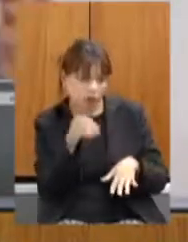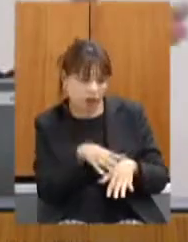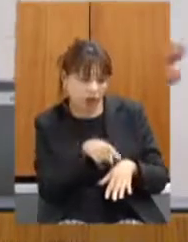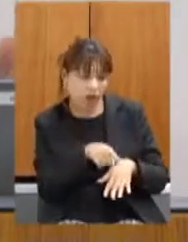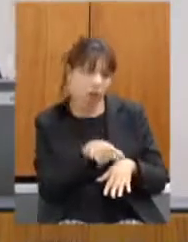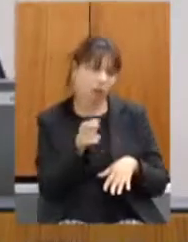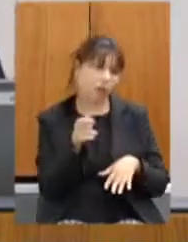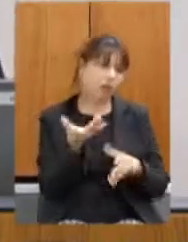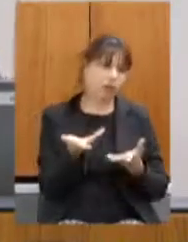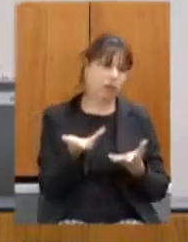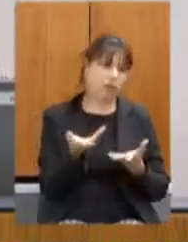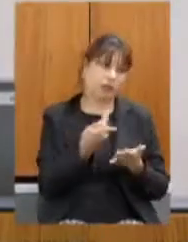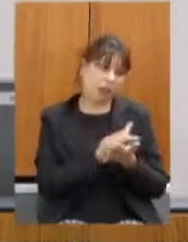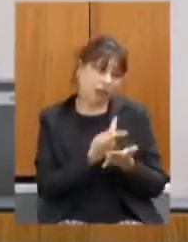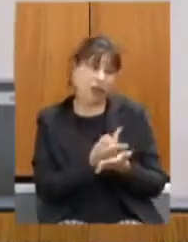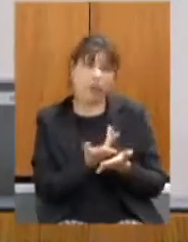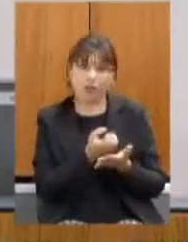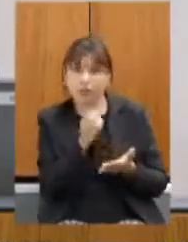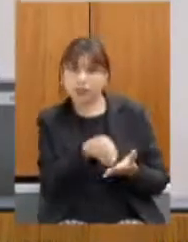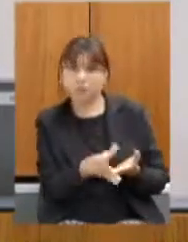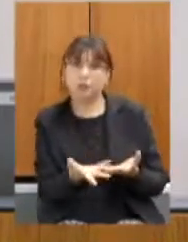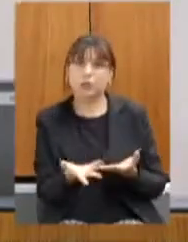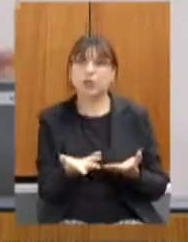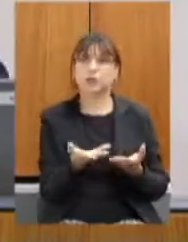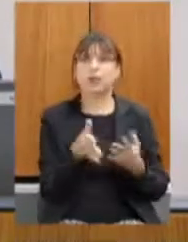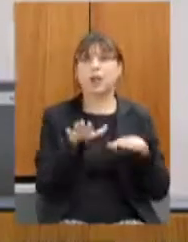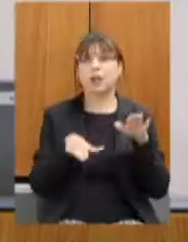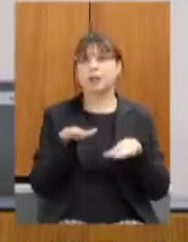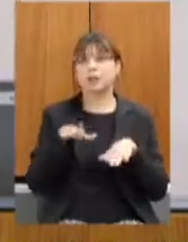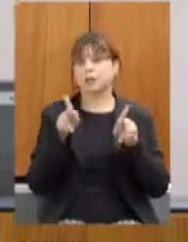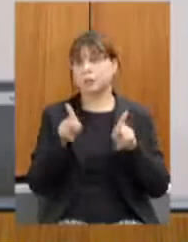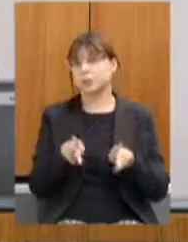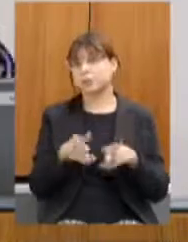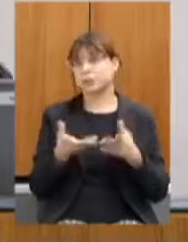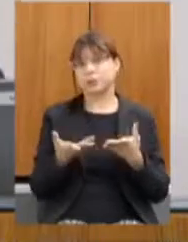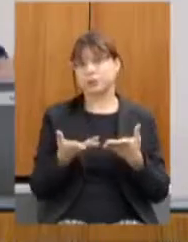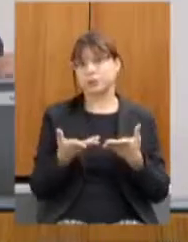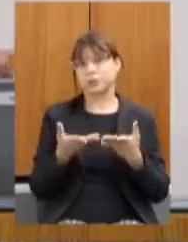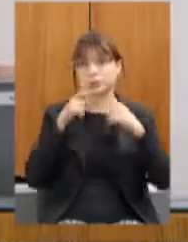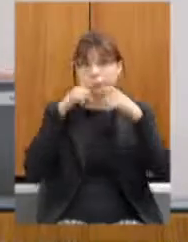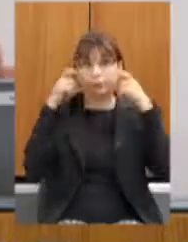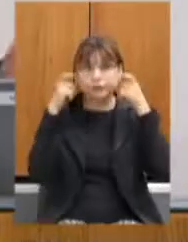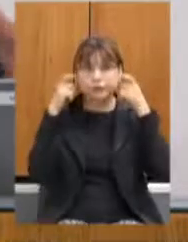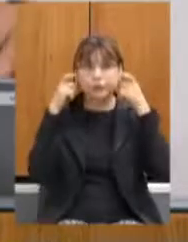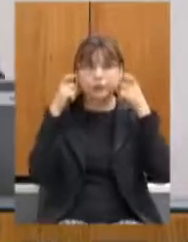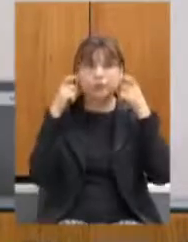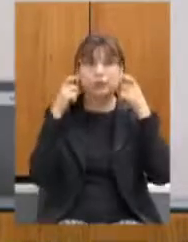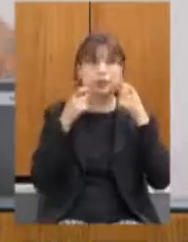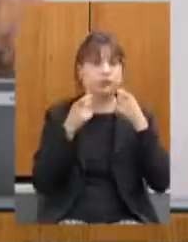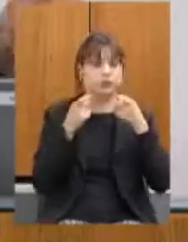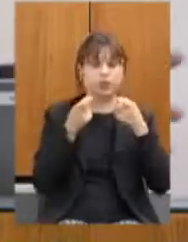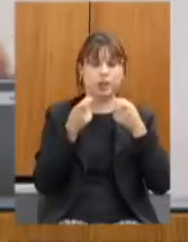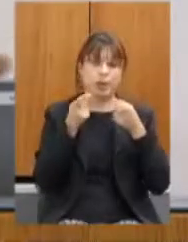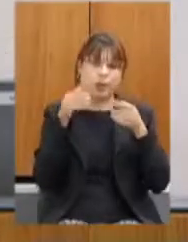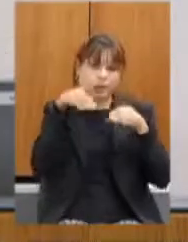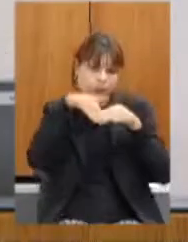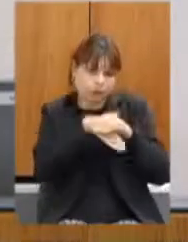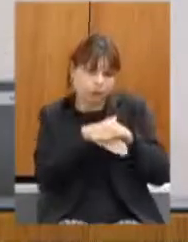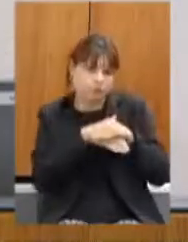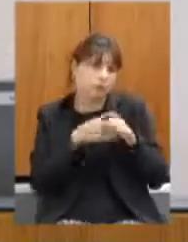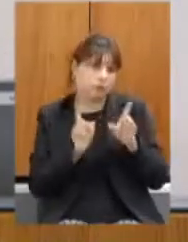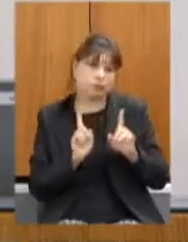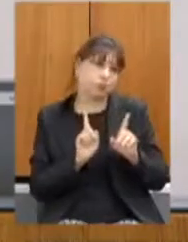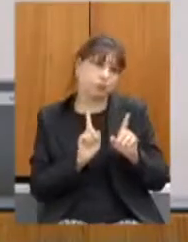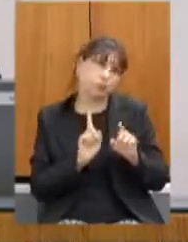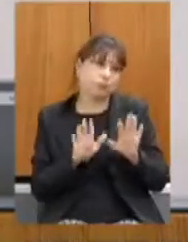advogada de uma forma inadequada raramente as pessoas que me buscar tá tira a máscara coloca dentro do saquinho plástico para poder descartar